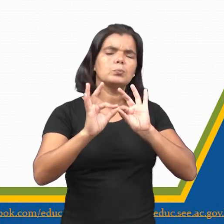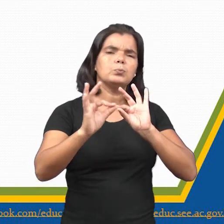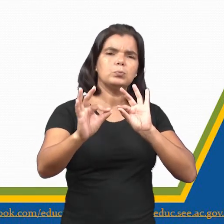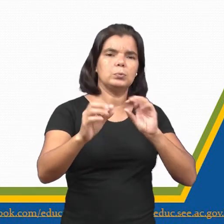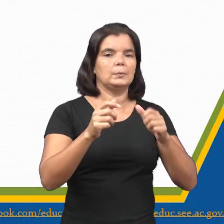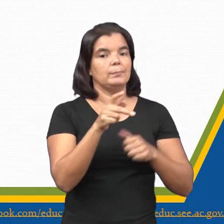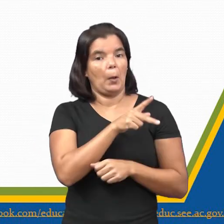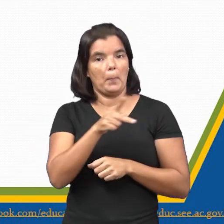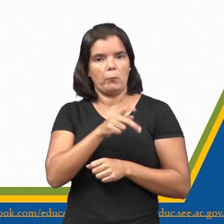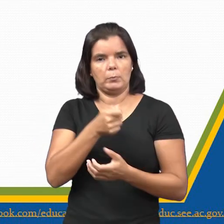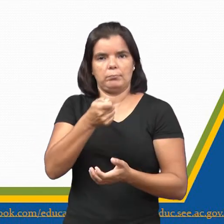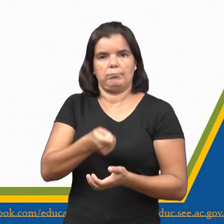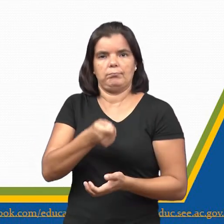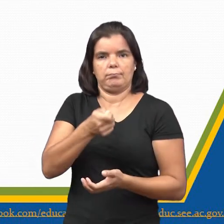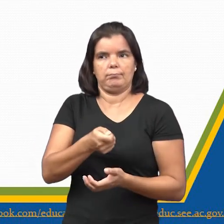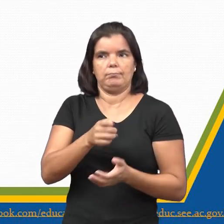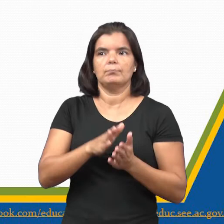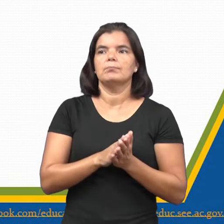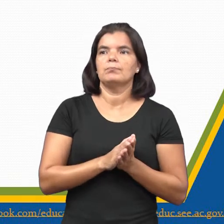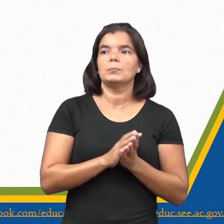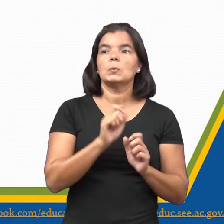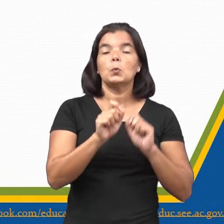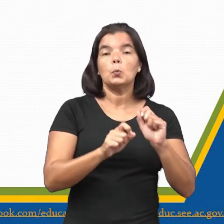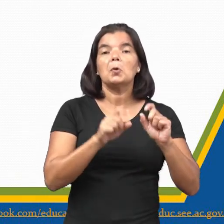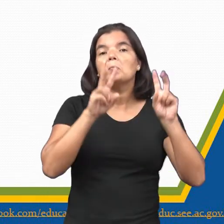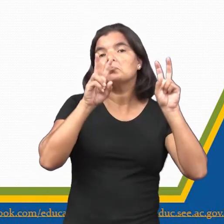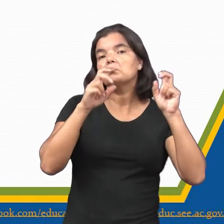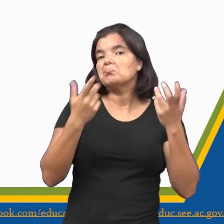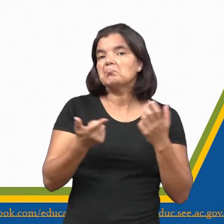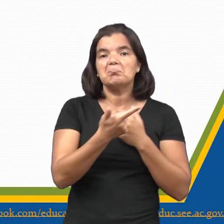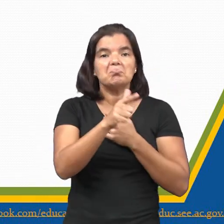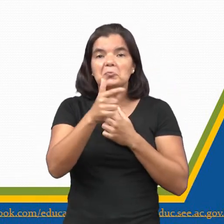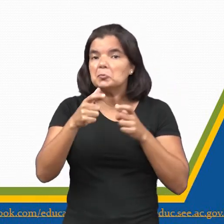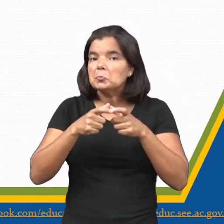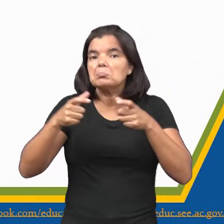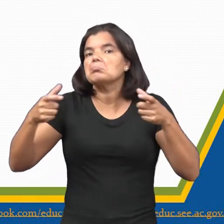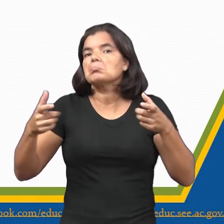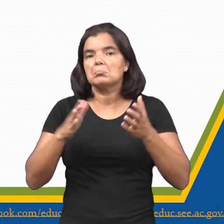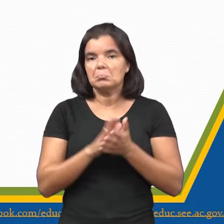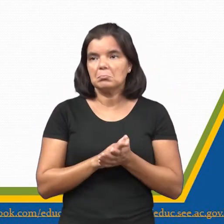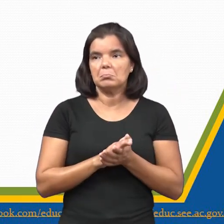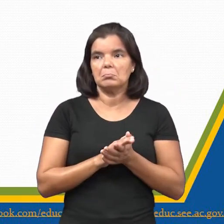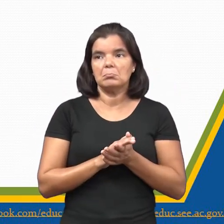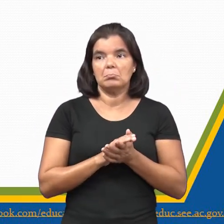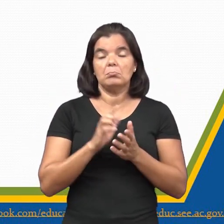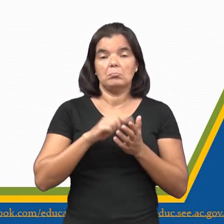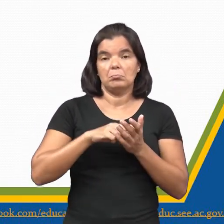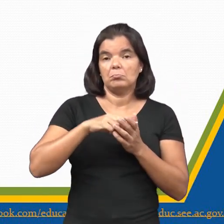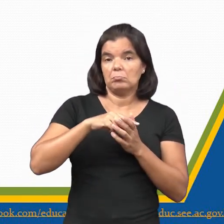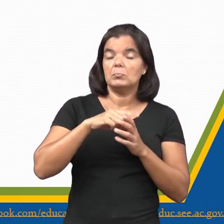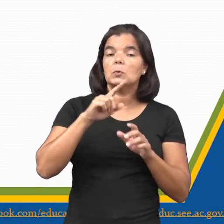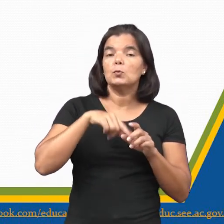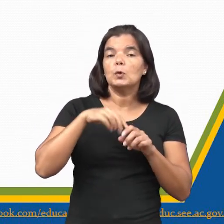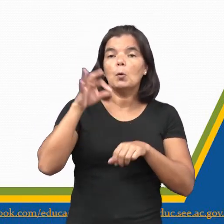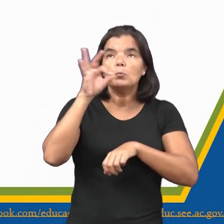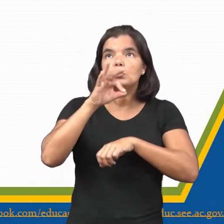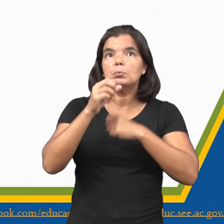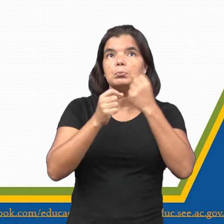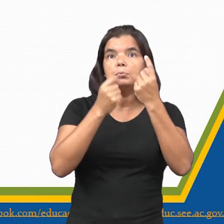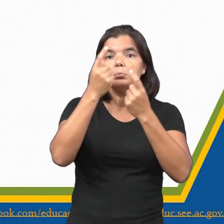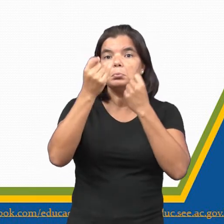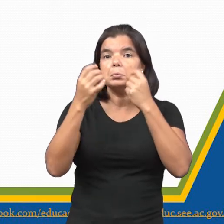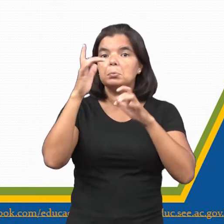era rígida. O motivo que ela batia não era um grande motivo. As lanternas dos vagalumes